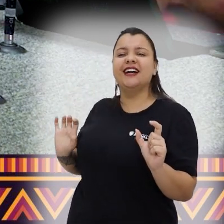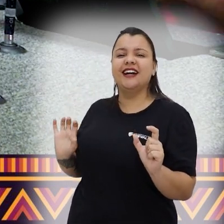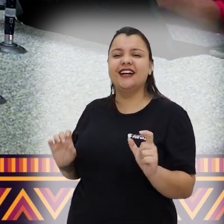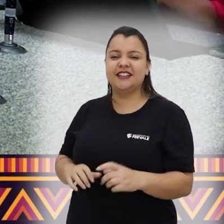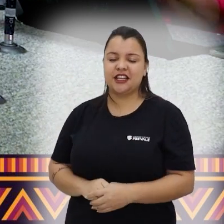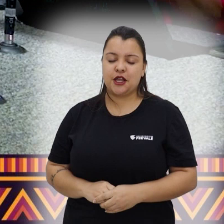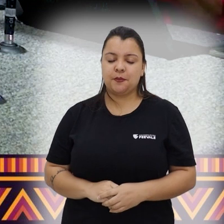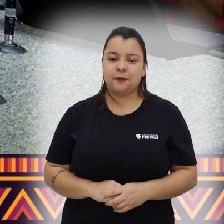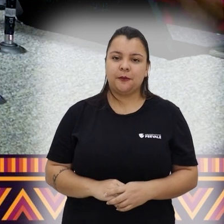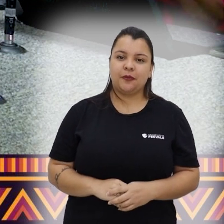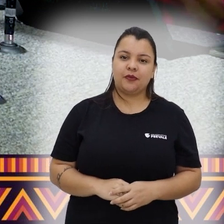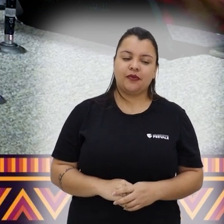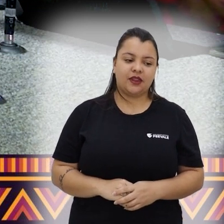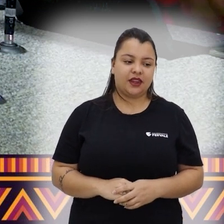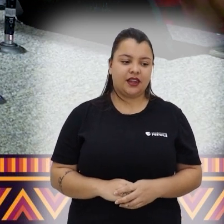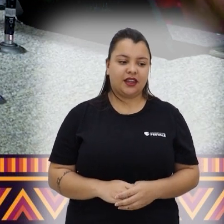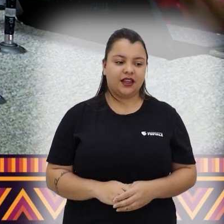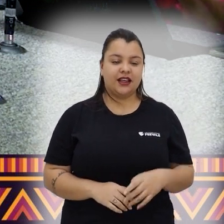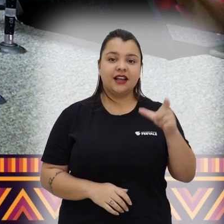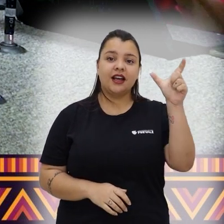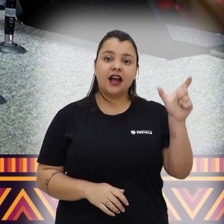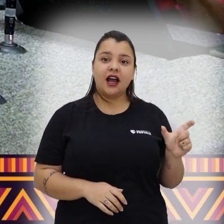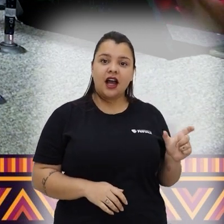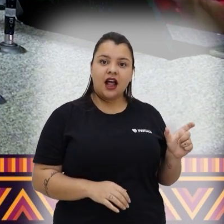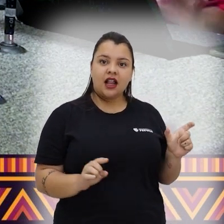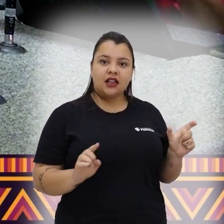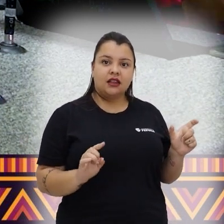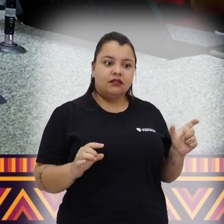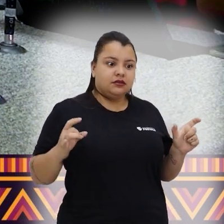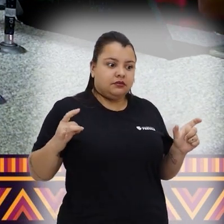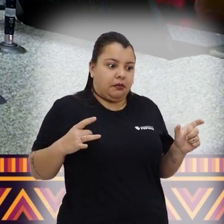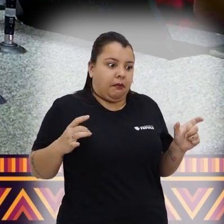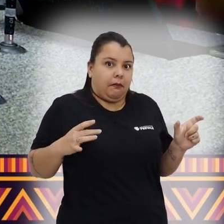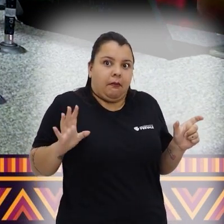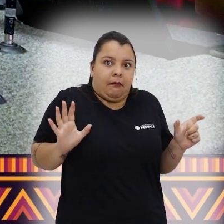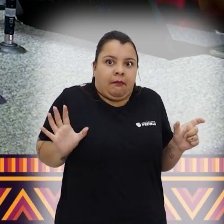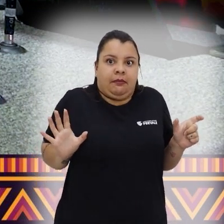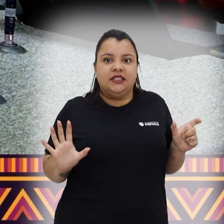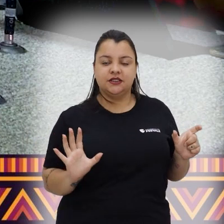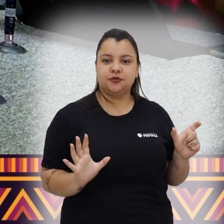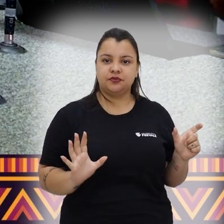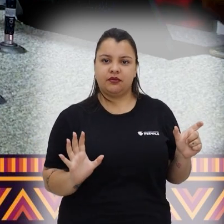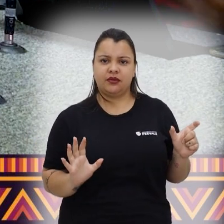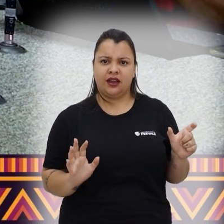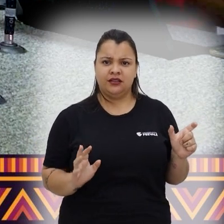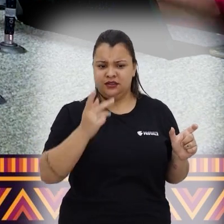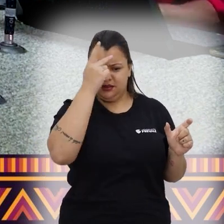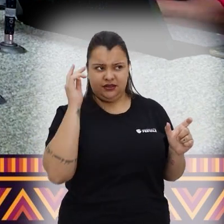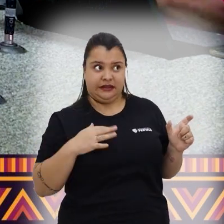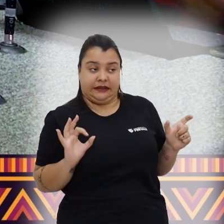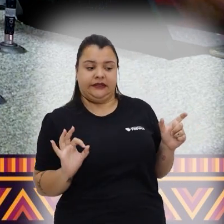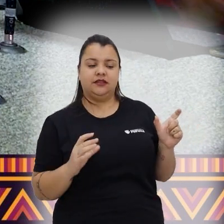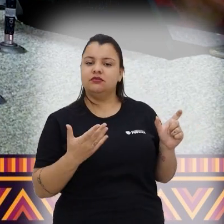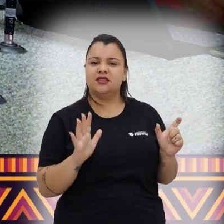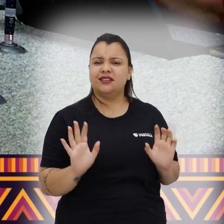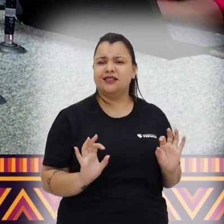mas isso Não, a gente... E com esse peso com que esse tem a voz. exato. O Ben-Hur é o cara quando fala... Dá uma, né? Mas isso é